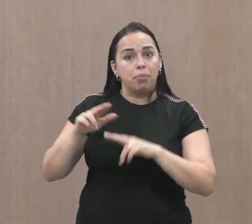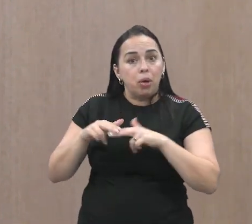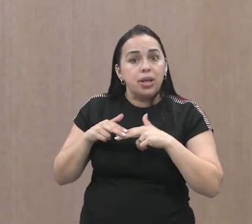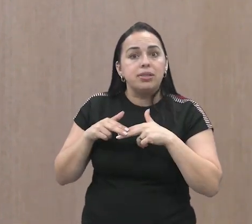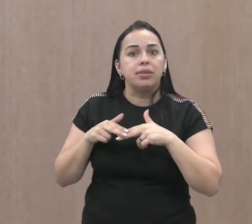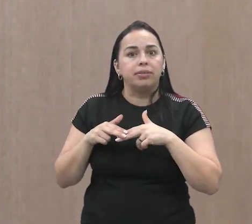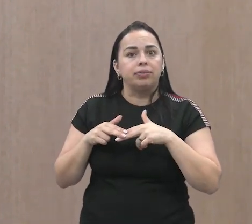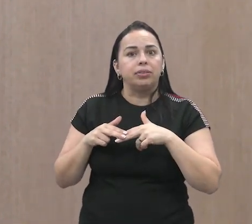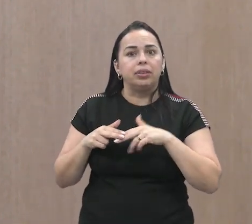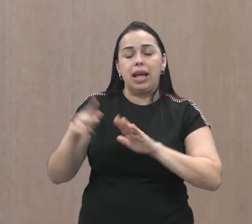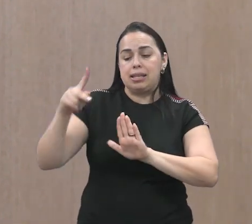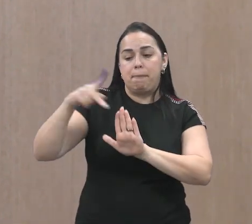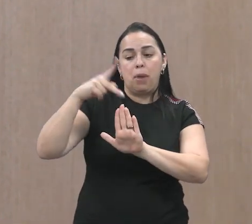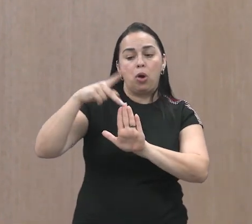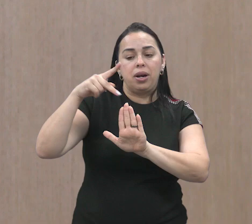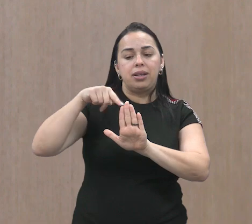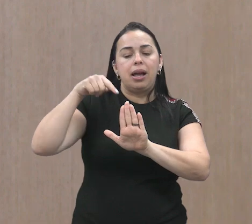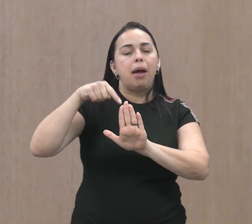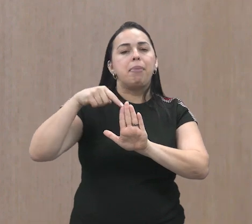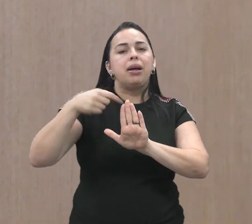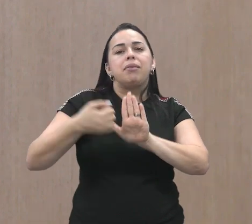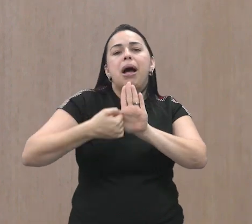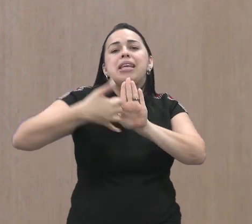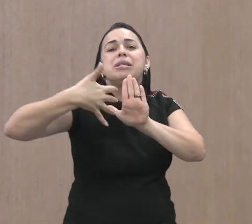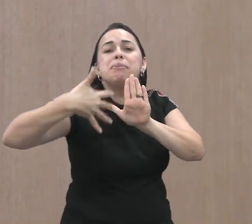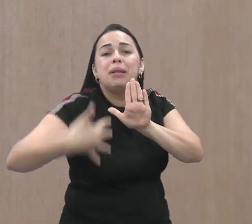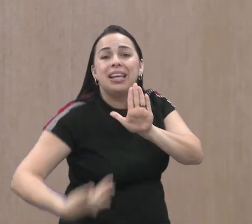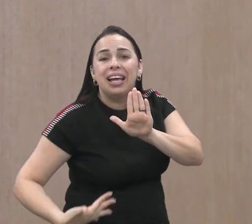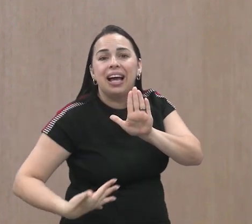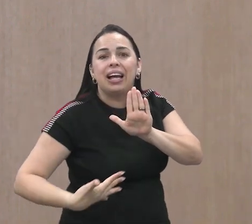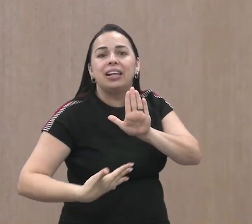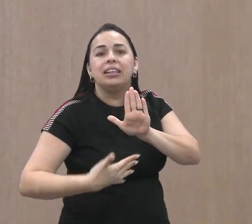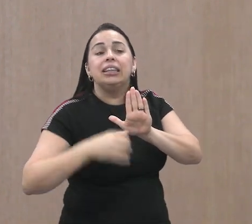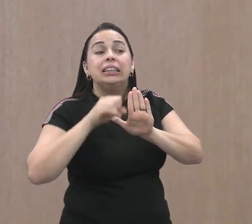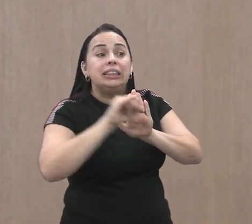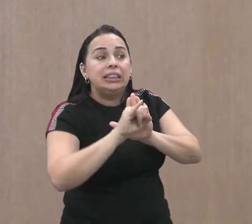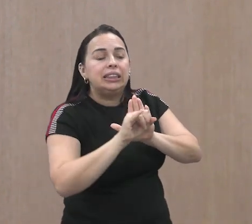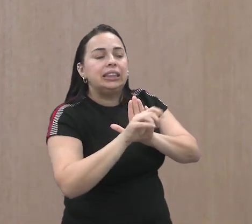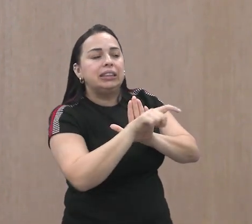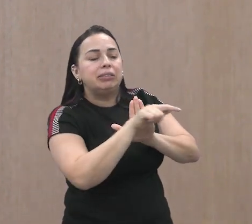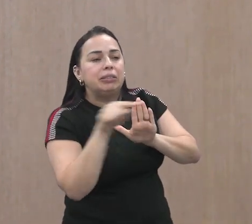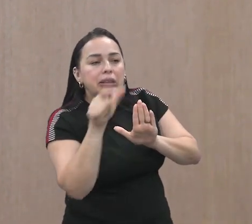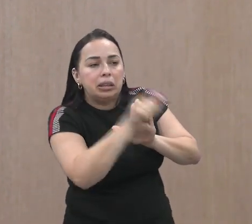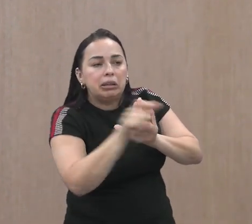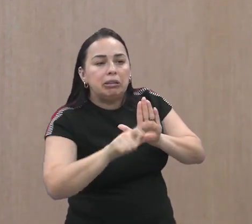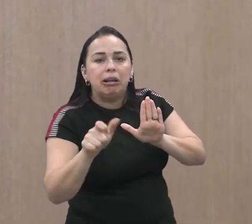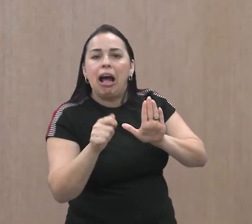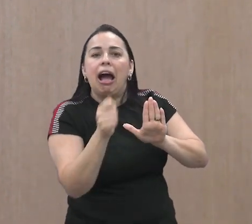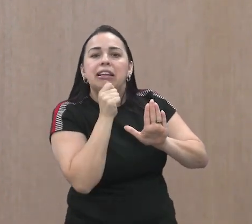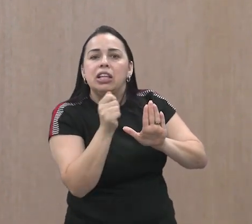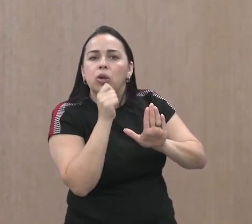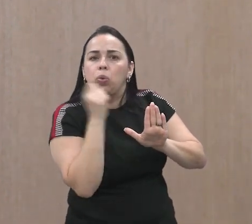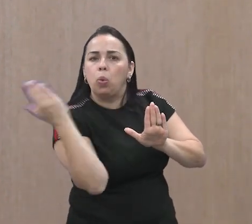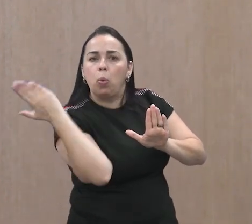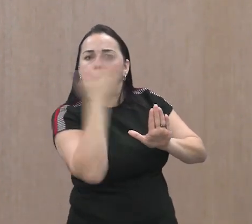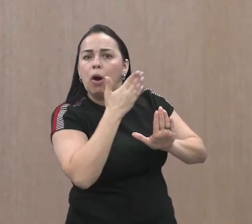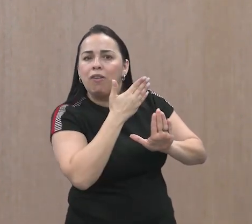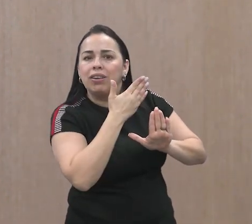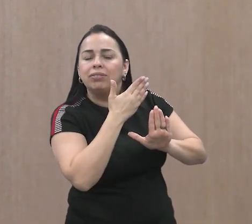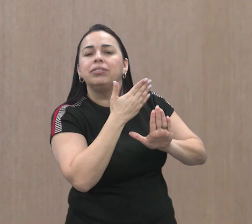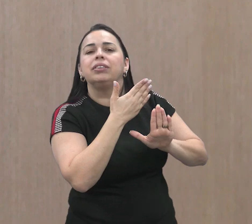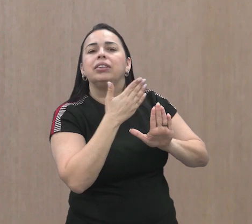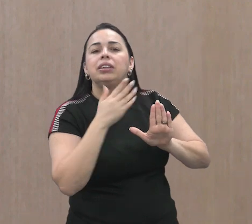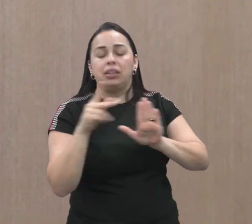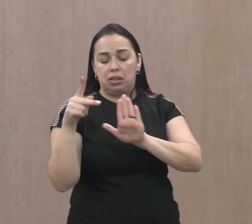Tá? Então, justamente essa portaria só foi para tranquilizar a população e se porventura eles sentirem que não foi o